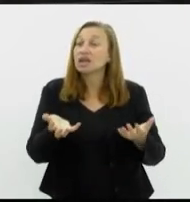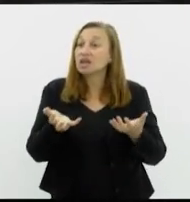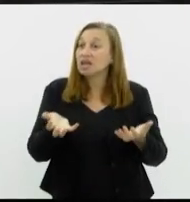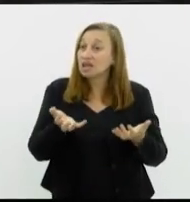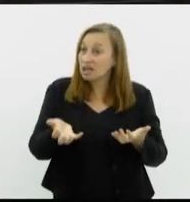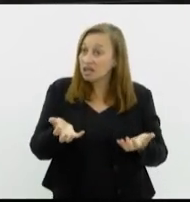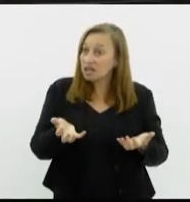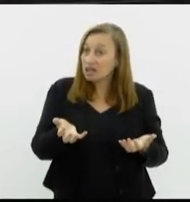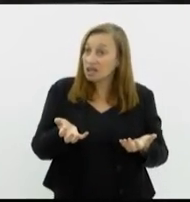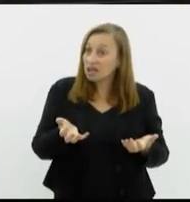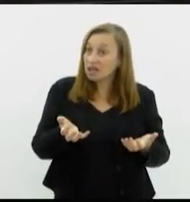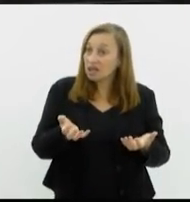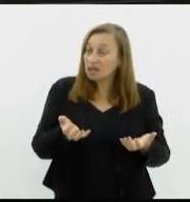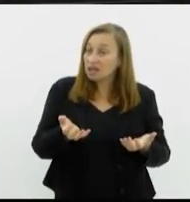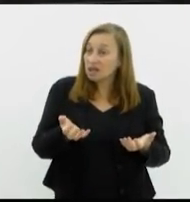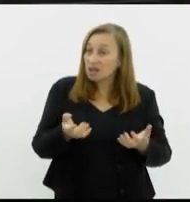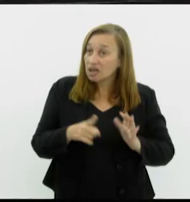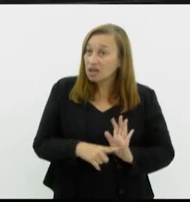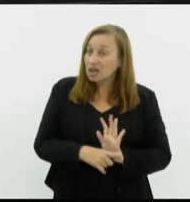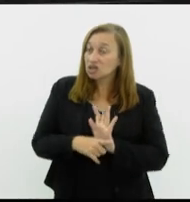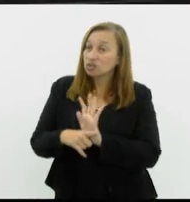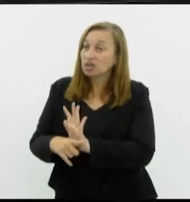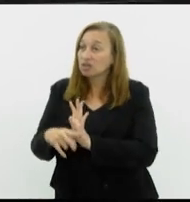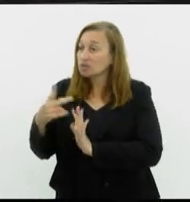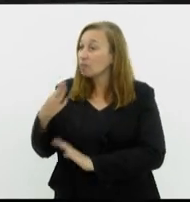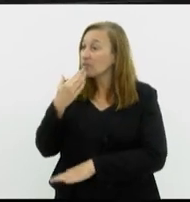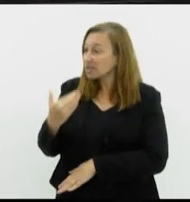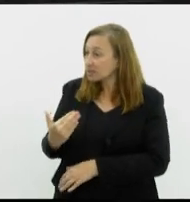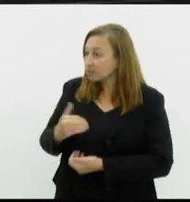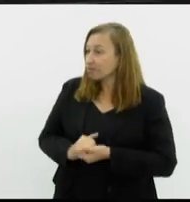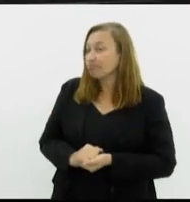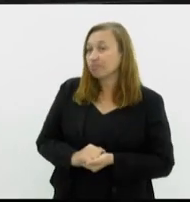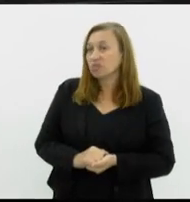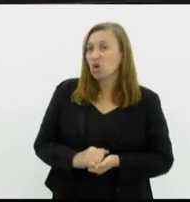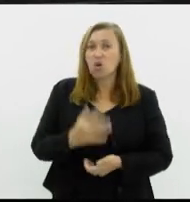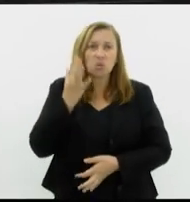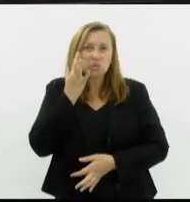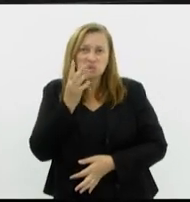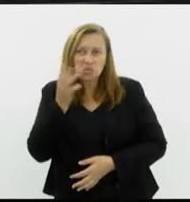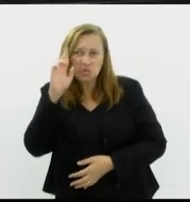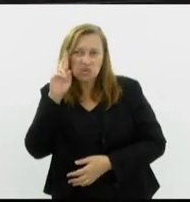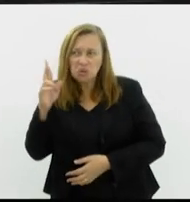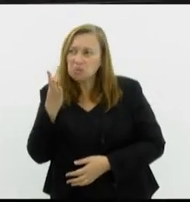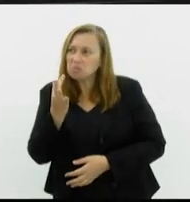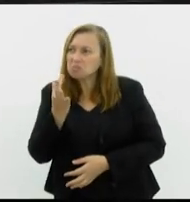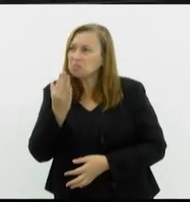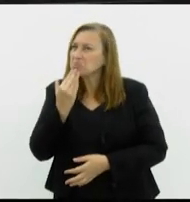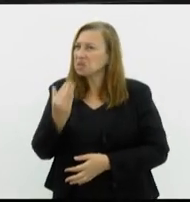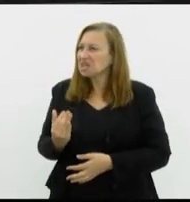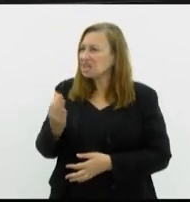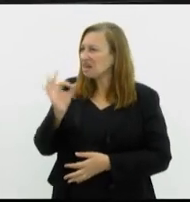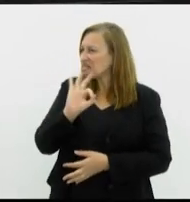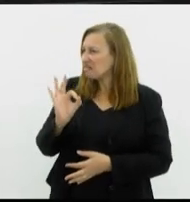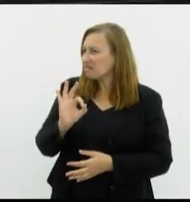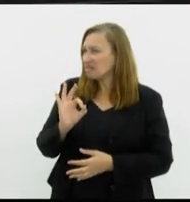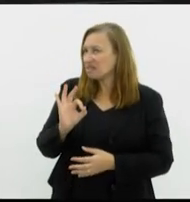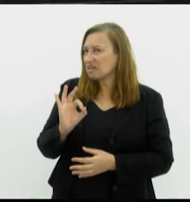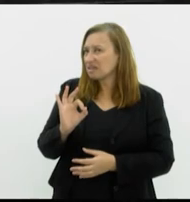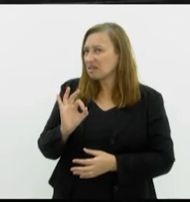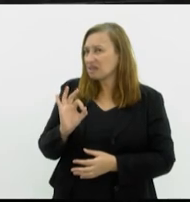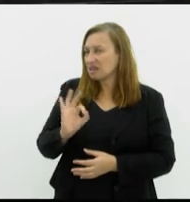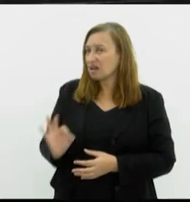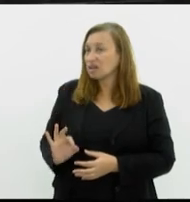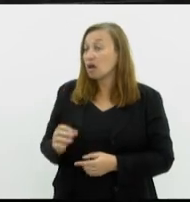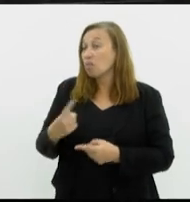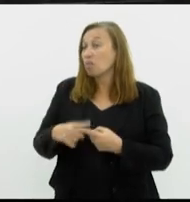numa demanda que Vossa Excelência fizesse? O senhor nem pediria, porque a resposta da demanda